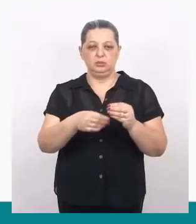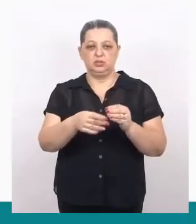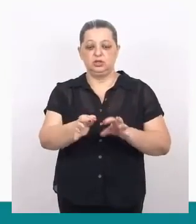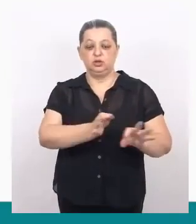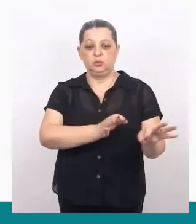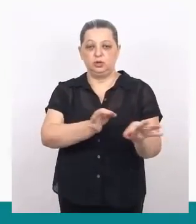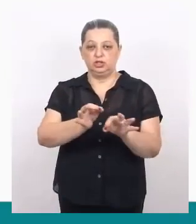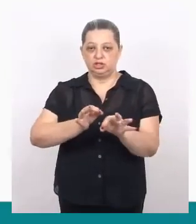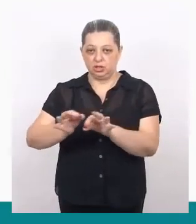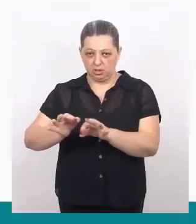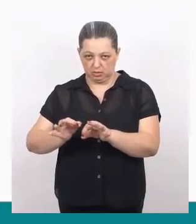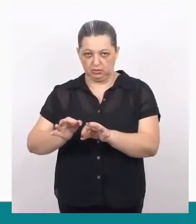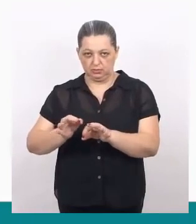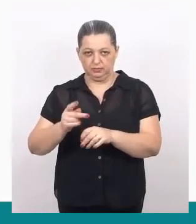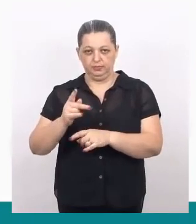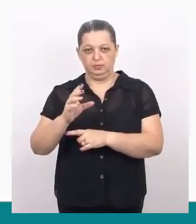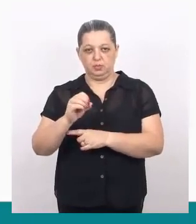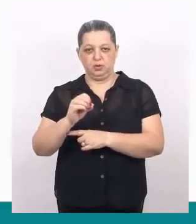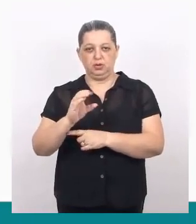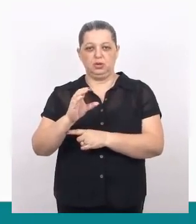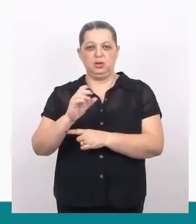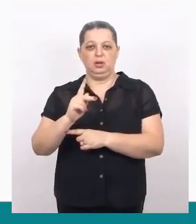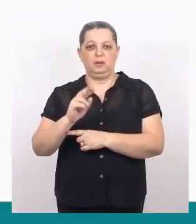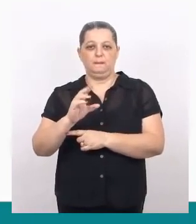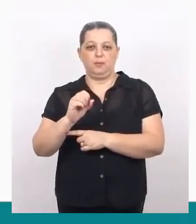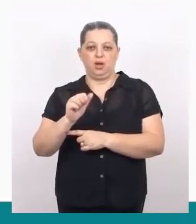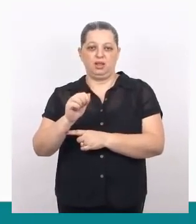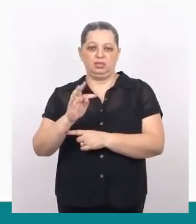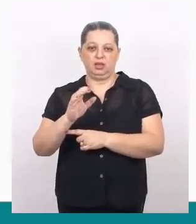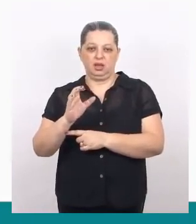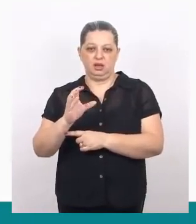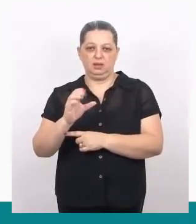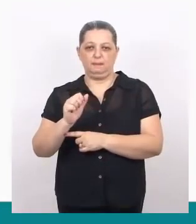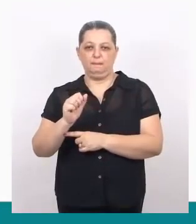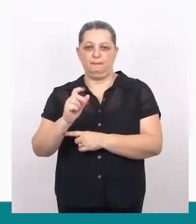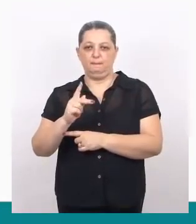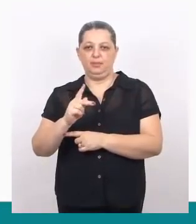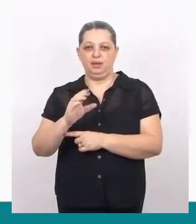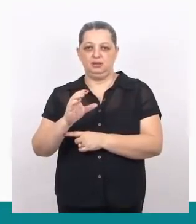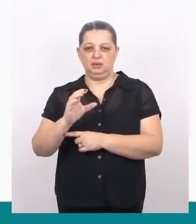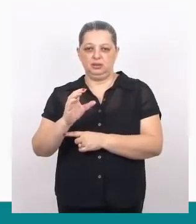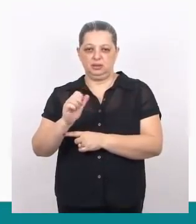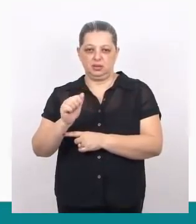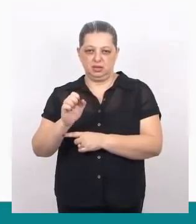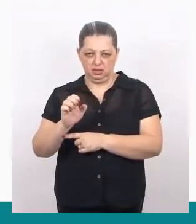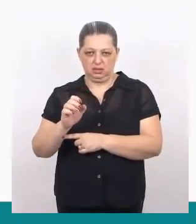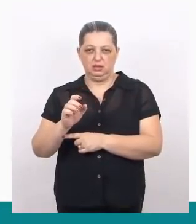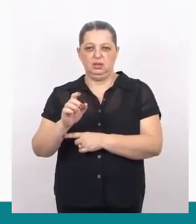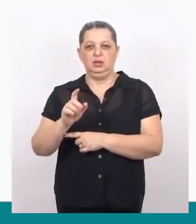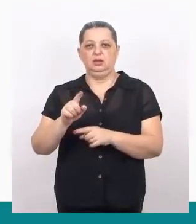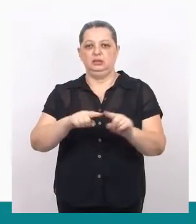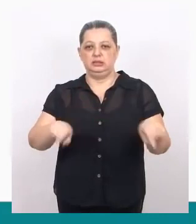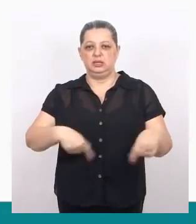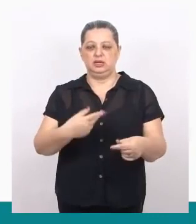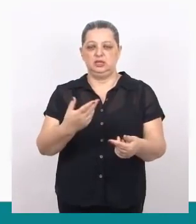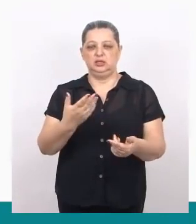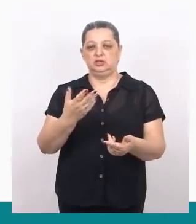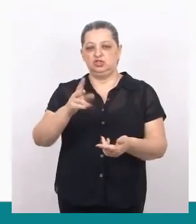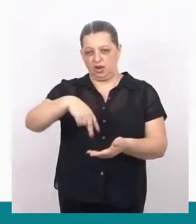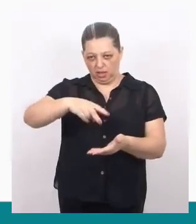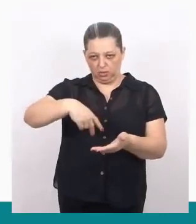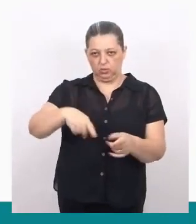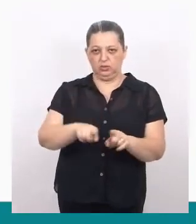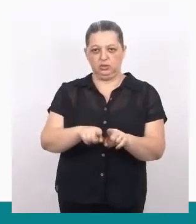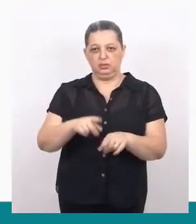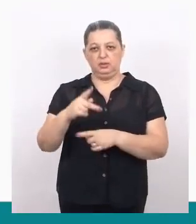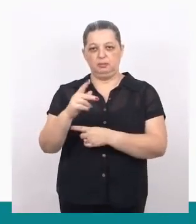sendo esses POC, PROATEC, o PCAE, Sala de Leitura e o Professor Auxiliar. Esses 5